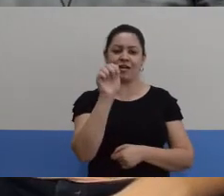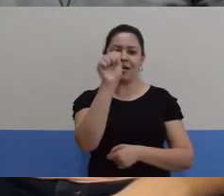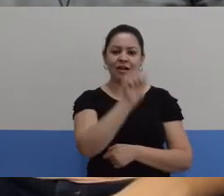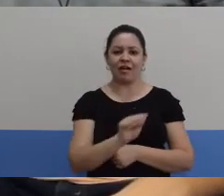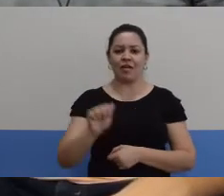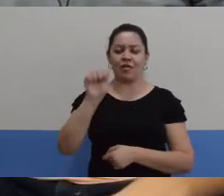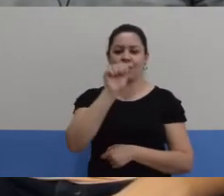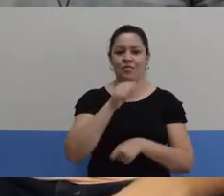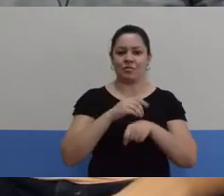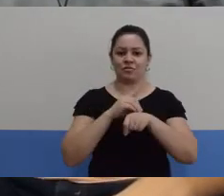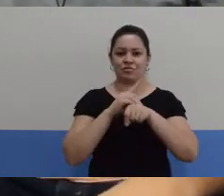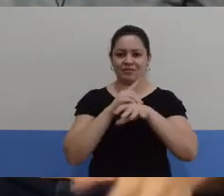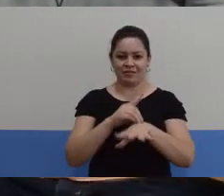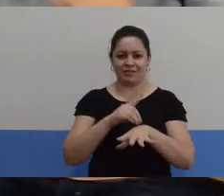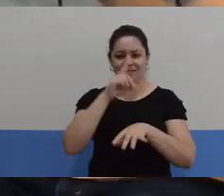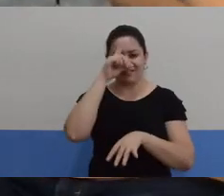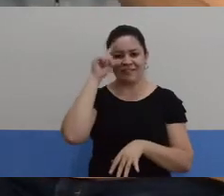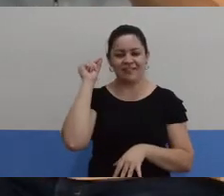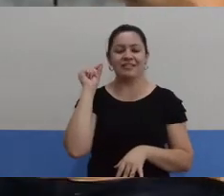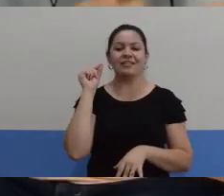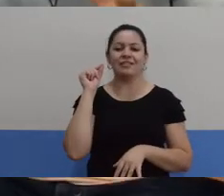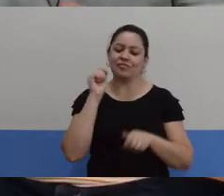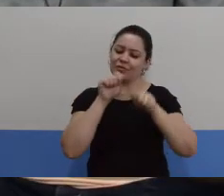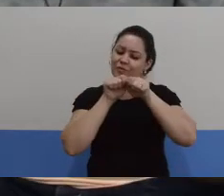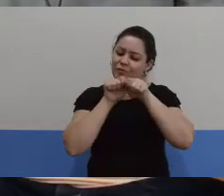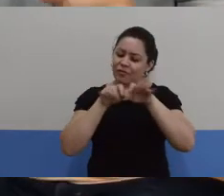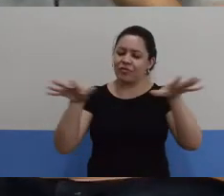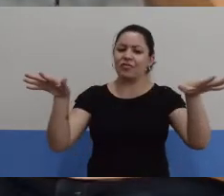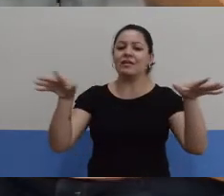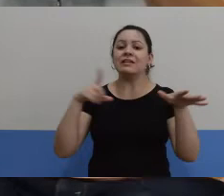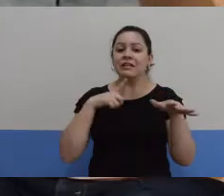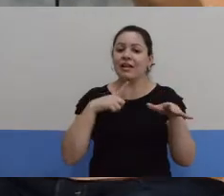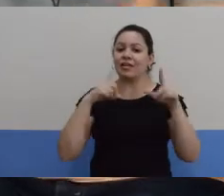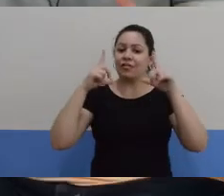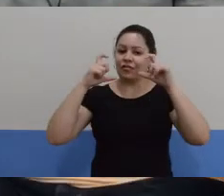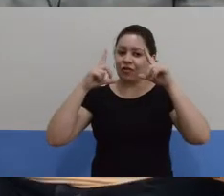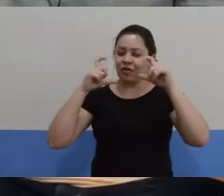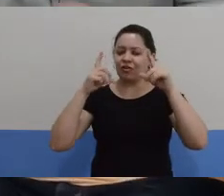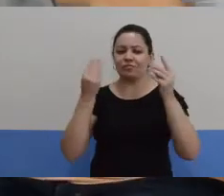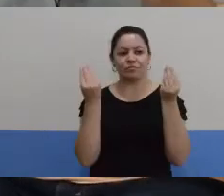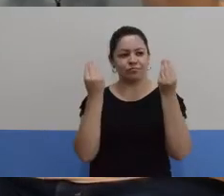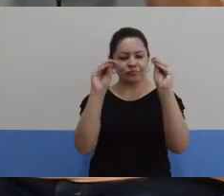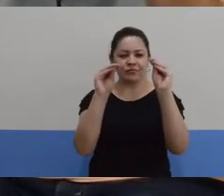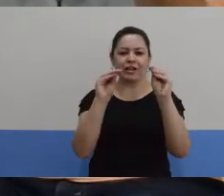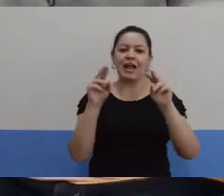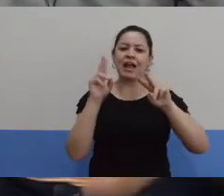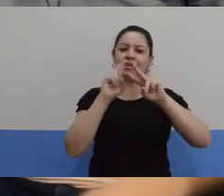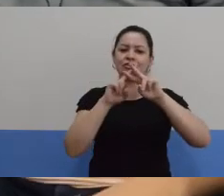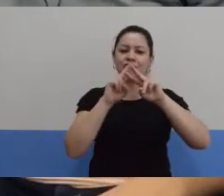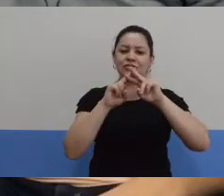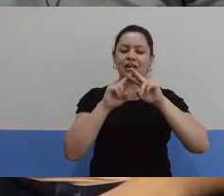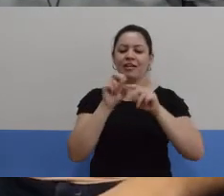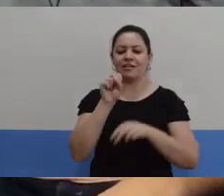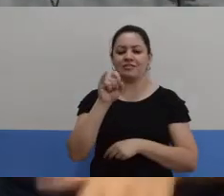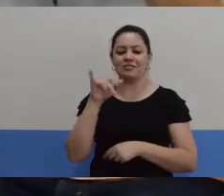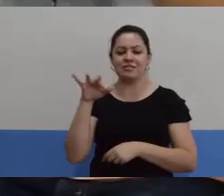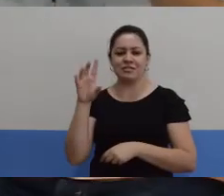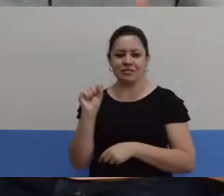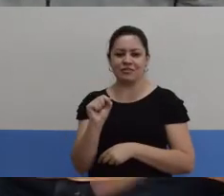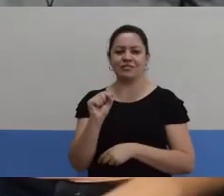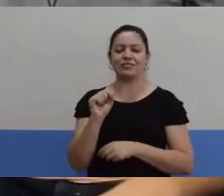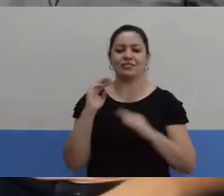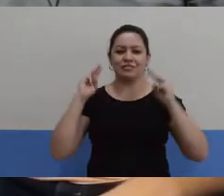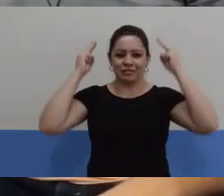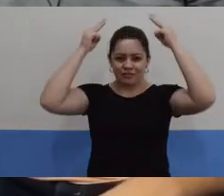divulgar coisas boas, Então, toda vez que tirarem a foto, coloquem então, falem do sínodo, hashtag do sínodo dos bispos,